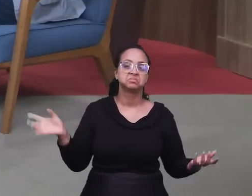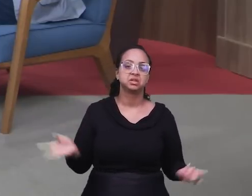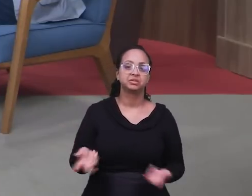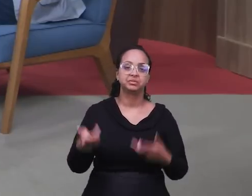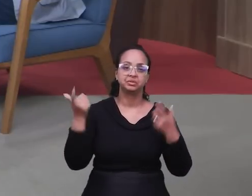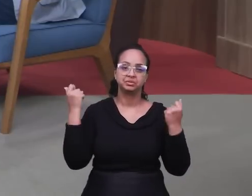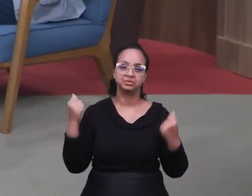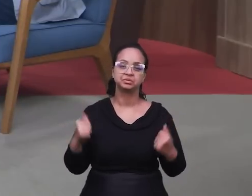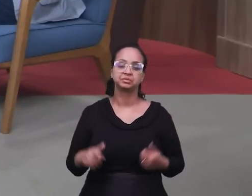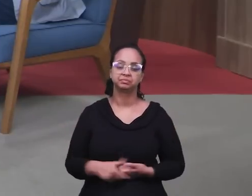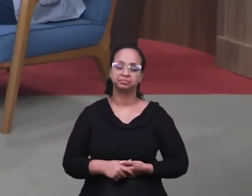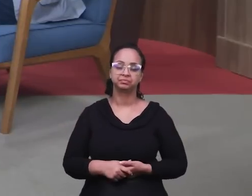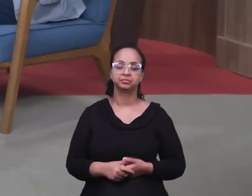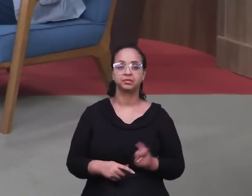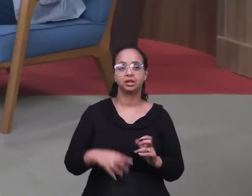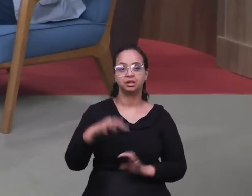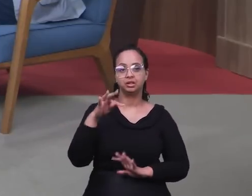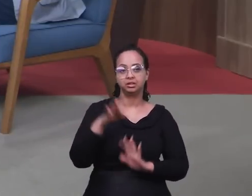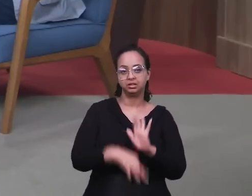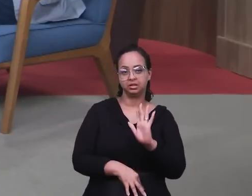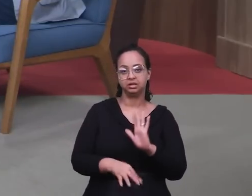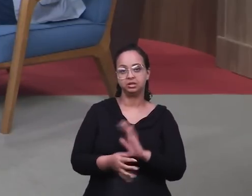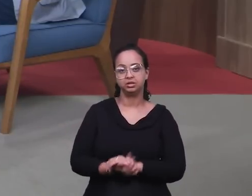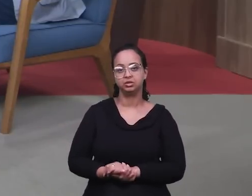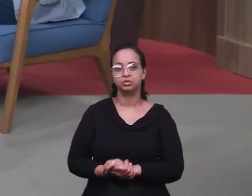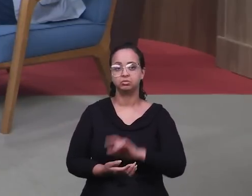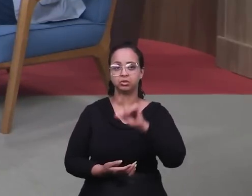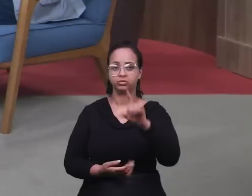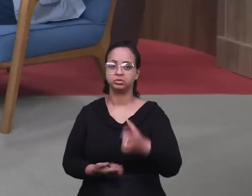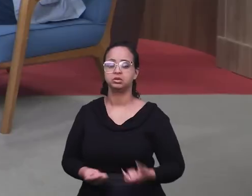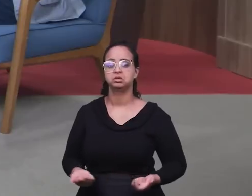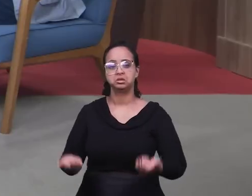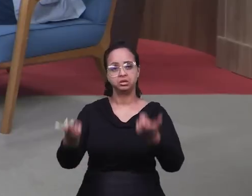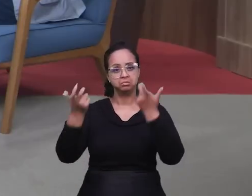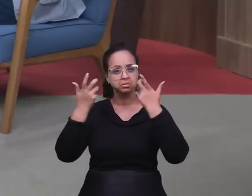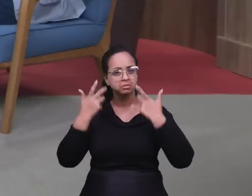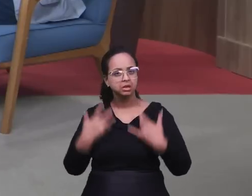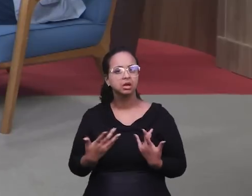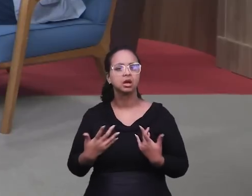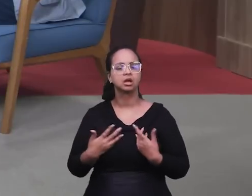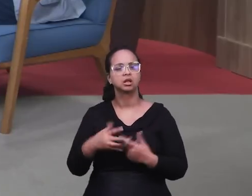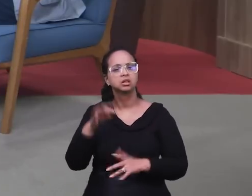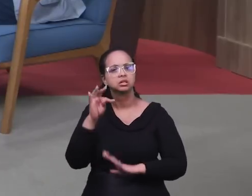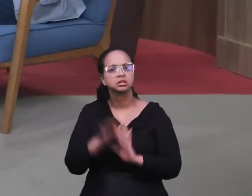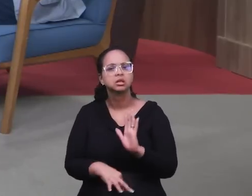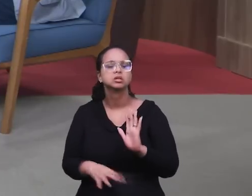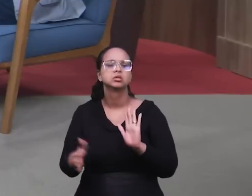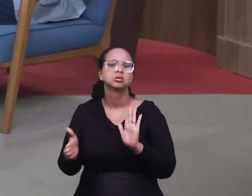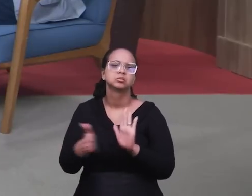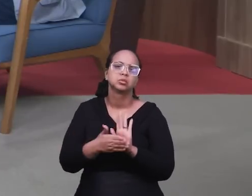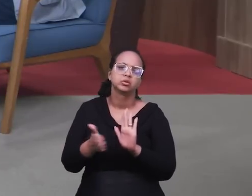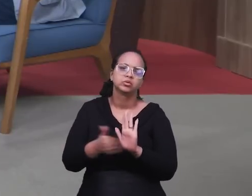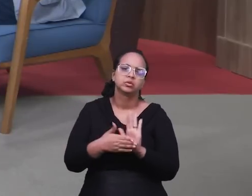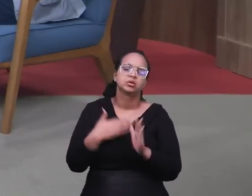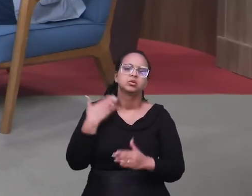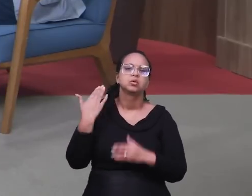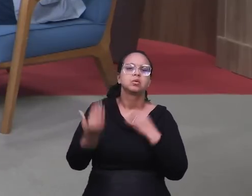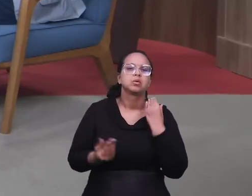isso é maravilhoso. Eu vou ler aqui um texto para que você possa nos explicar, a partir desse texto,